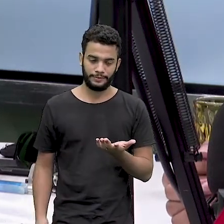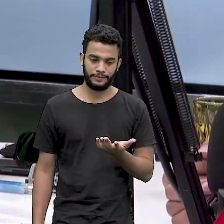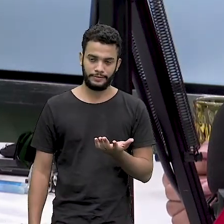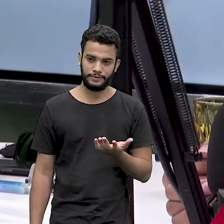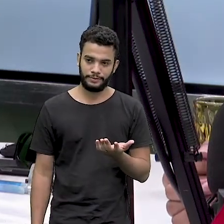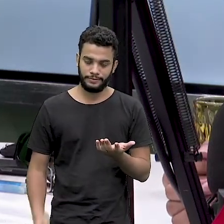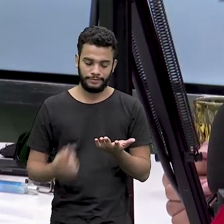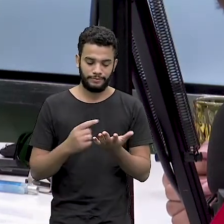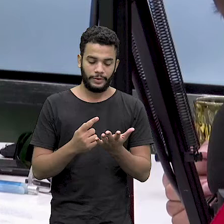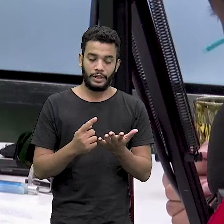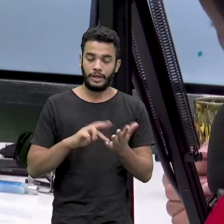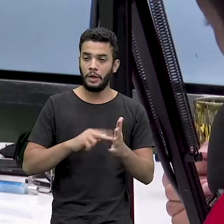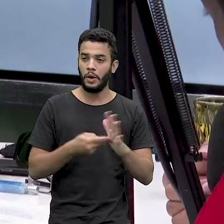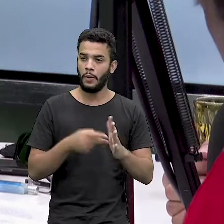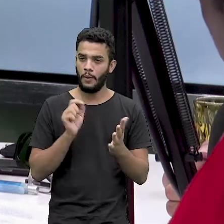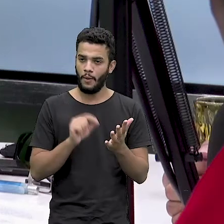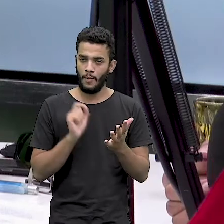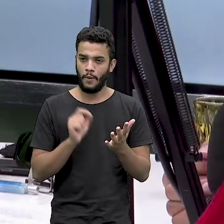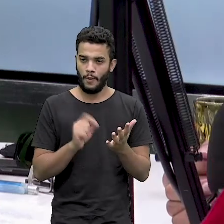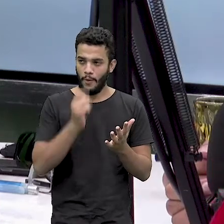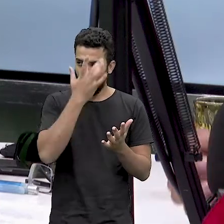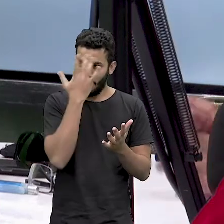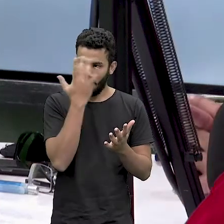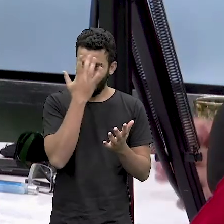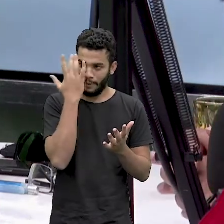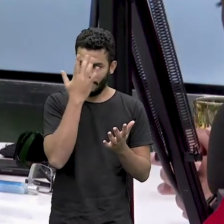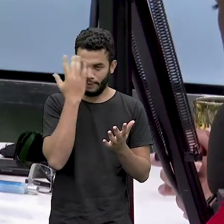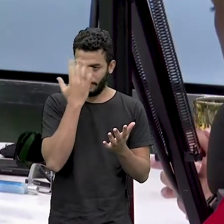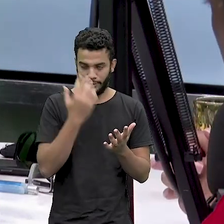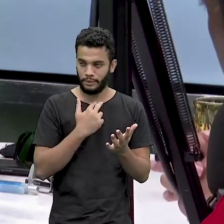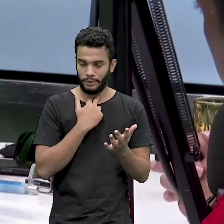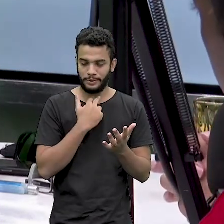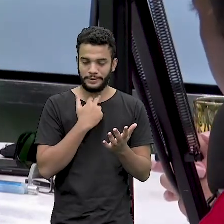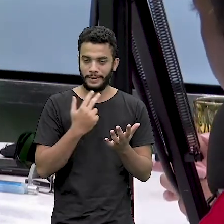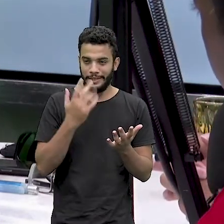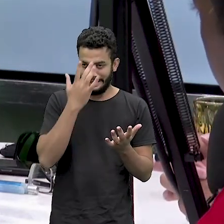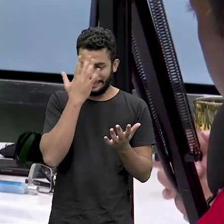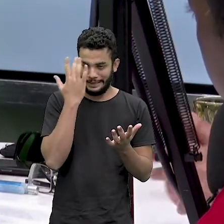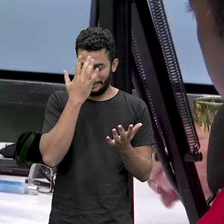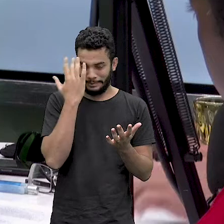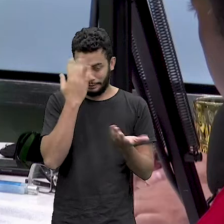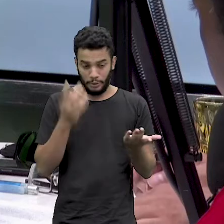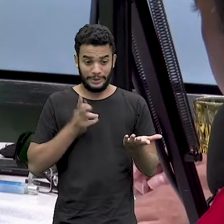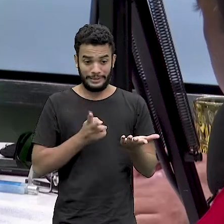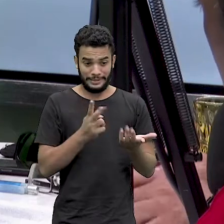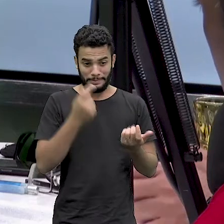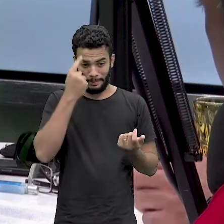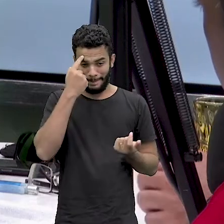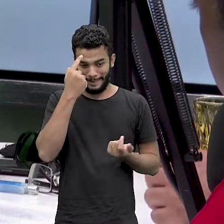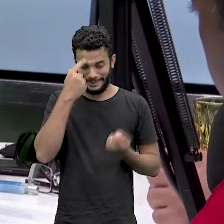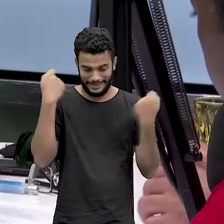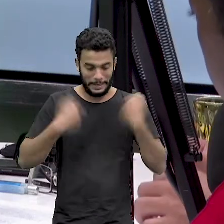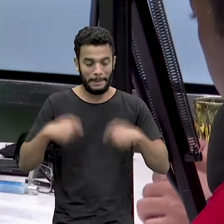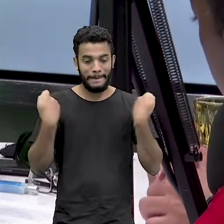precisa estar preparada a juventude para saber distinguir o que é certo, o que é errado, o que é